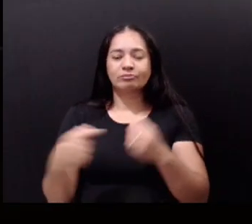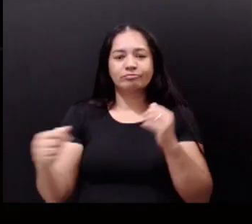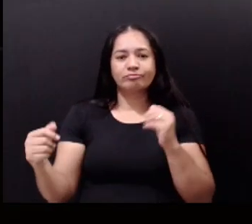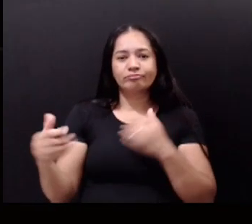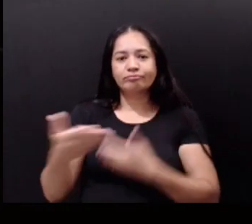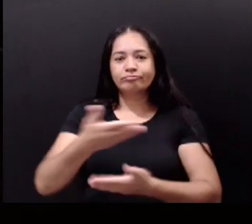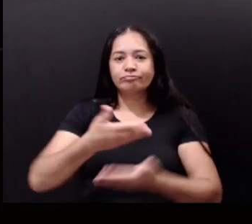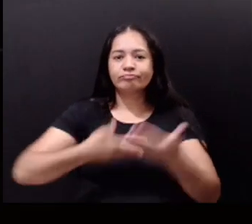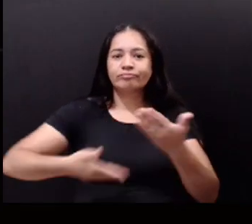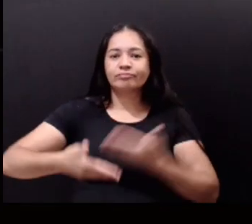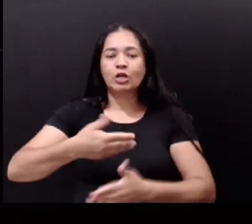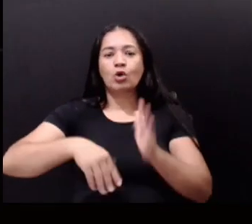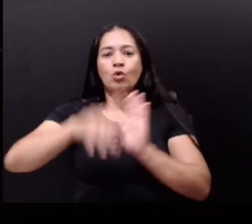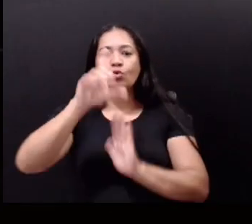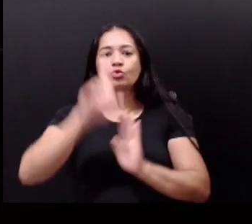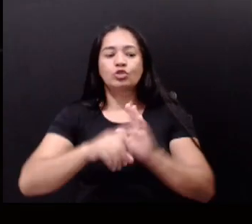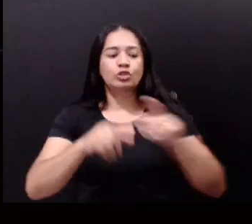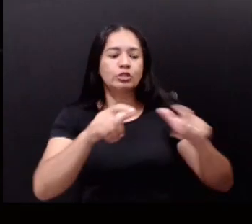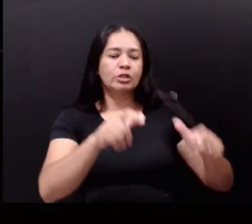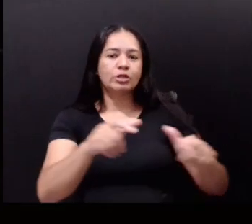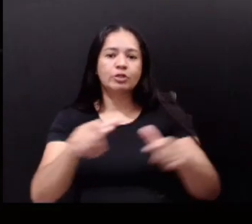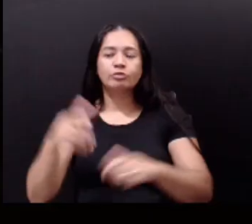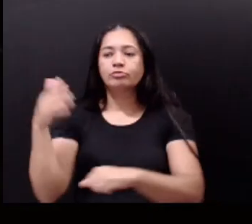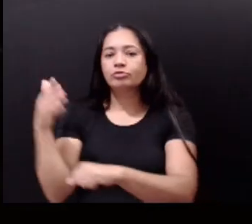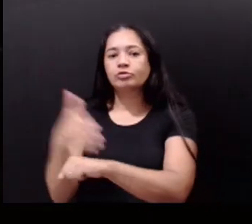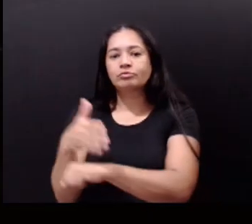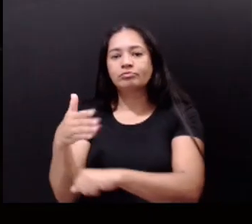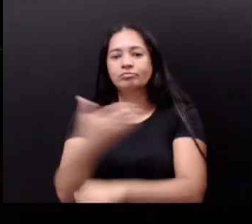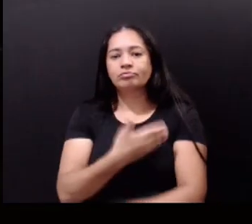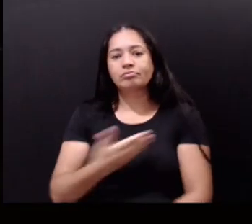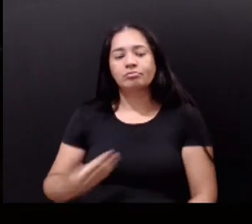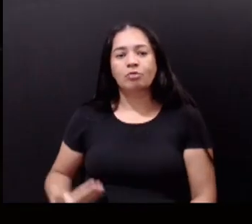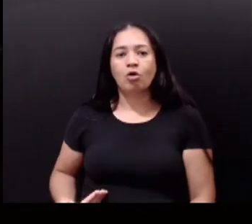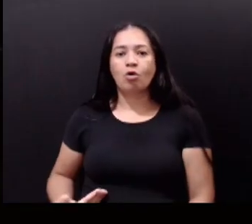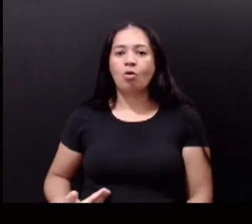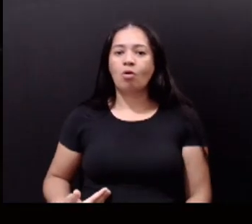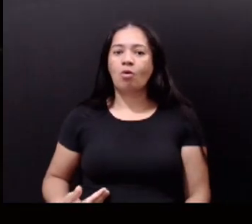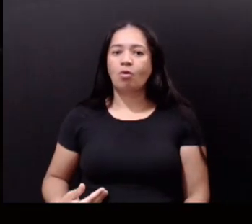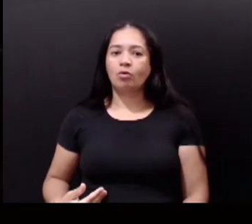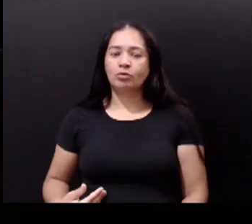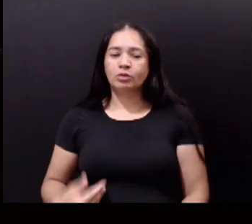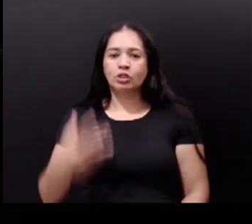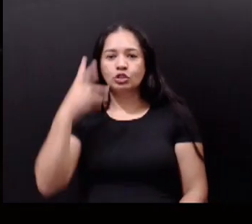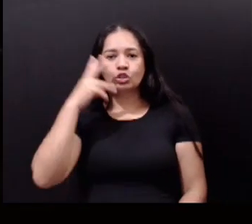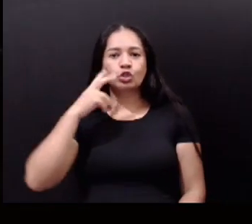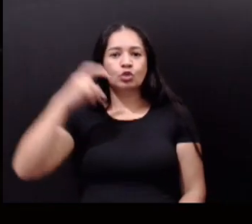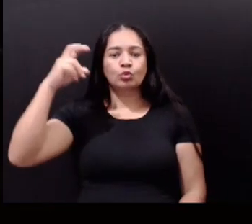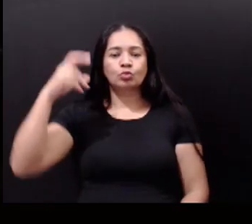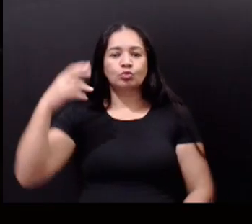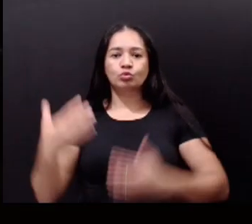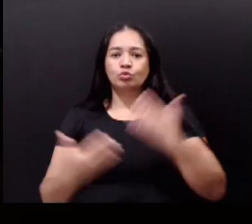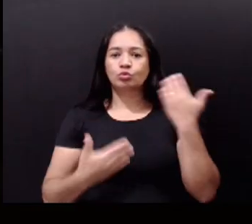nos espaços públicos, frequentando lugar de cultura, de lazer, né? Então